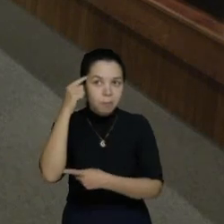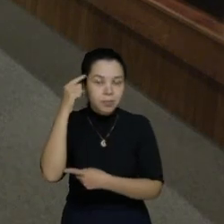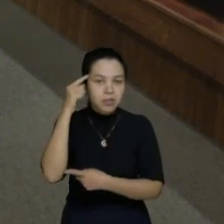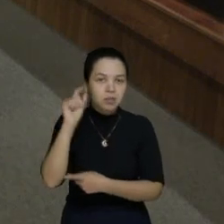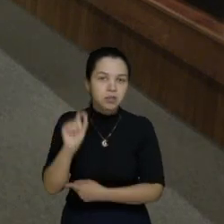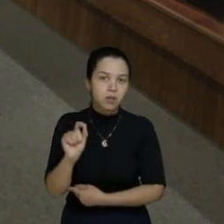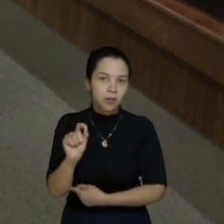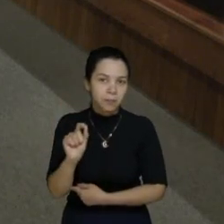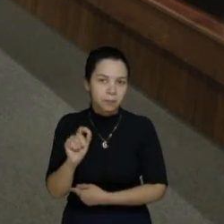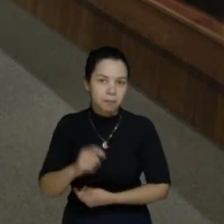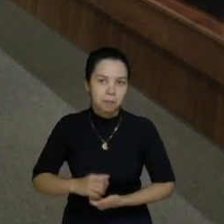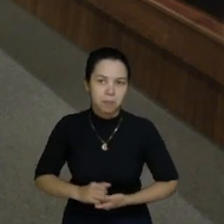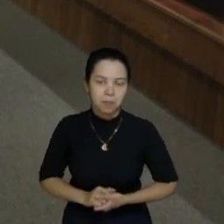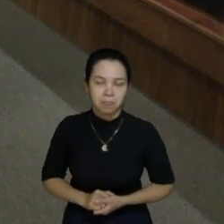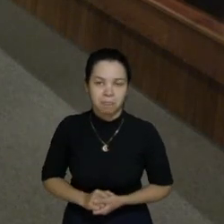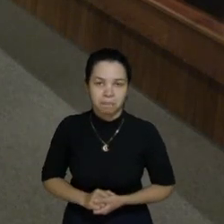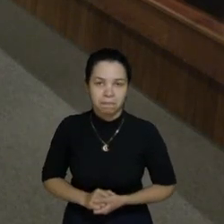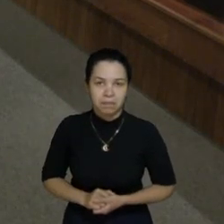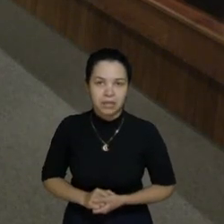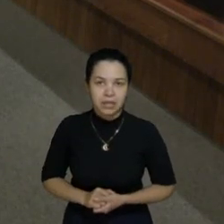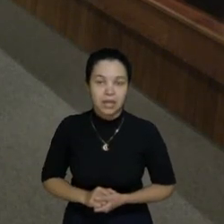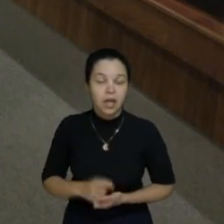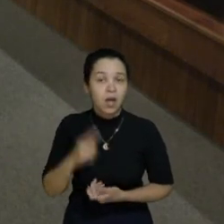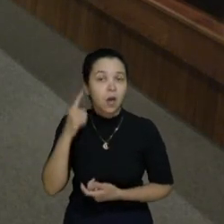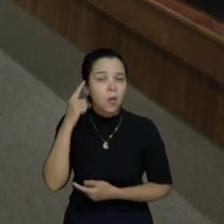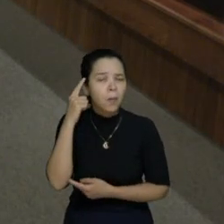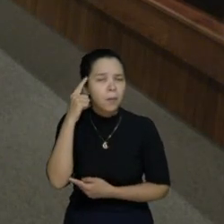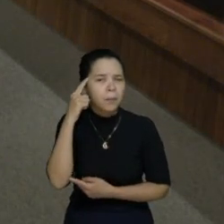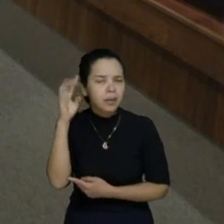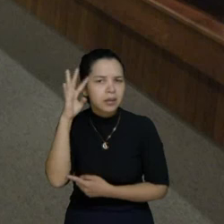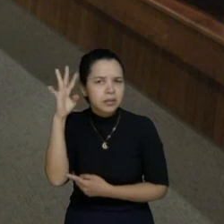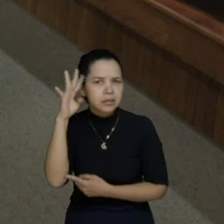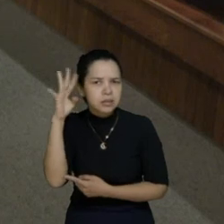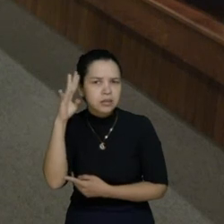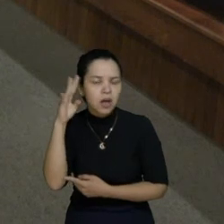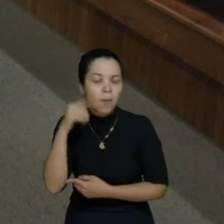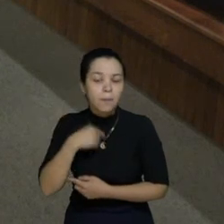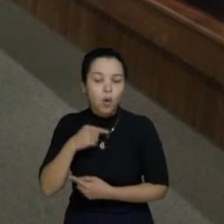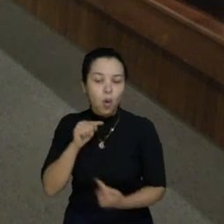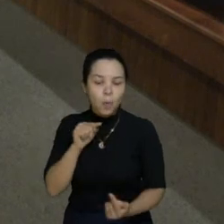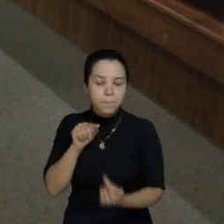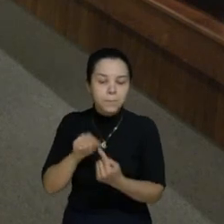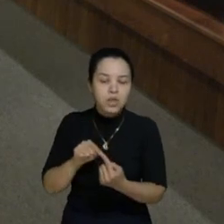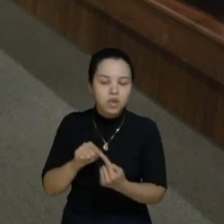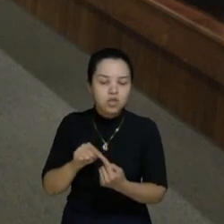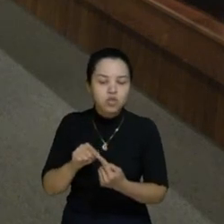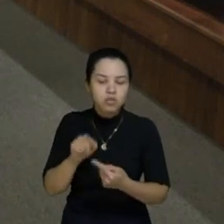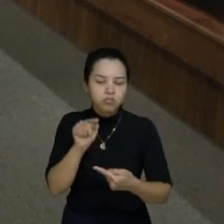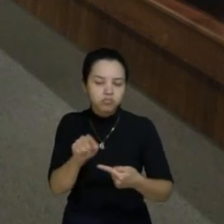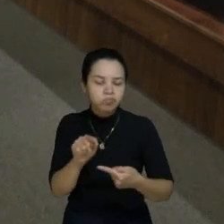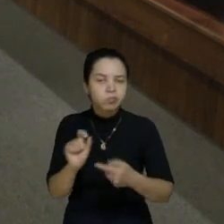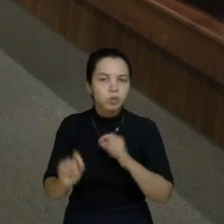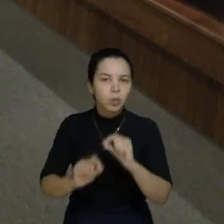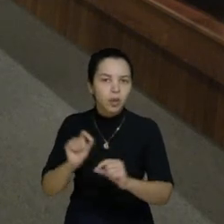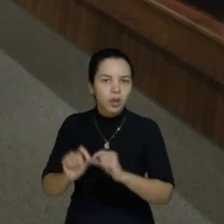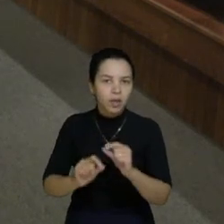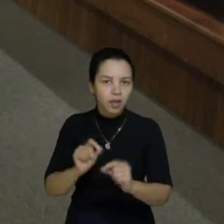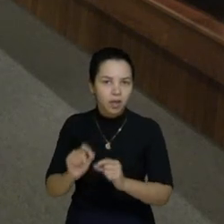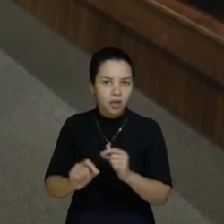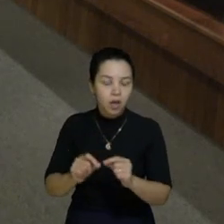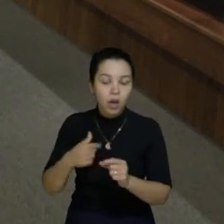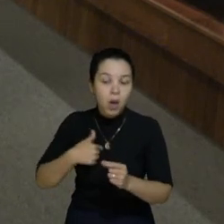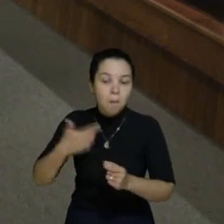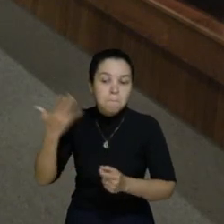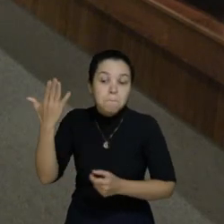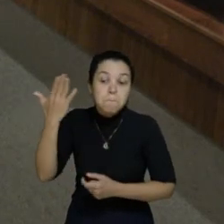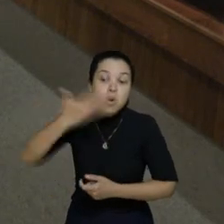né eu tenho que pensar o que que é o meu objetivo na questão o que que eu quero de fato eh reconhecer ali de